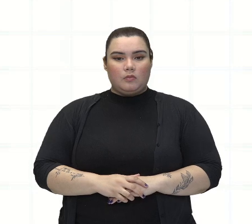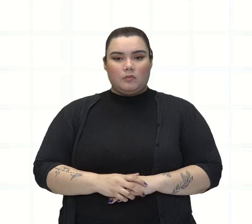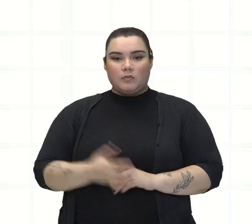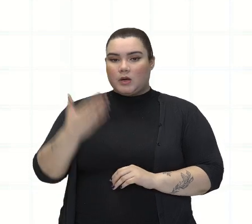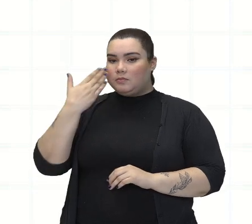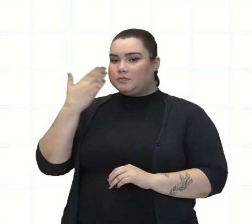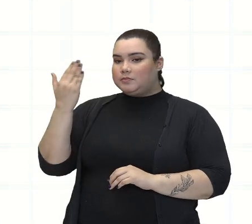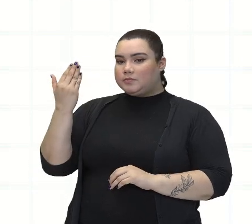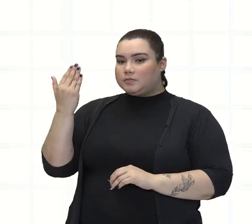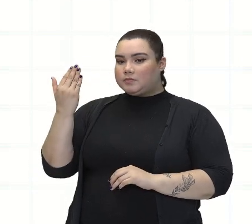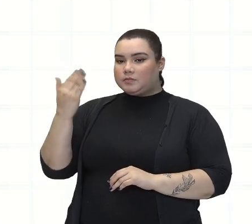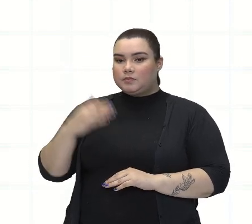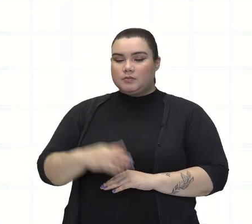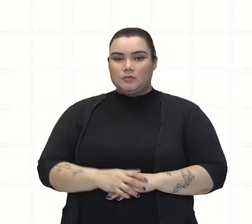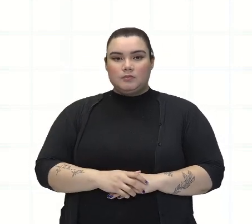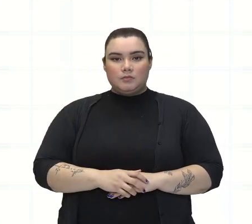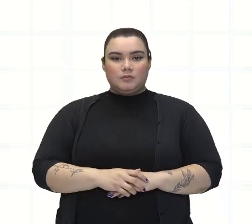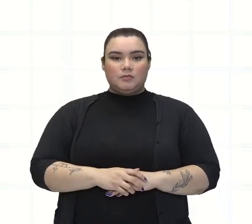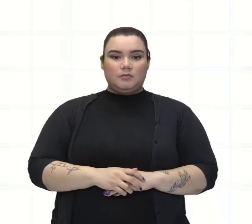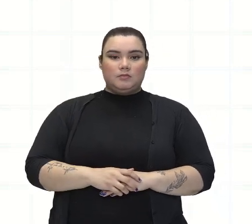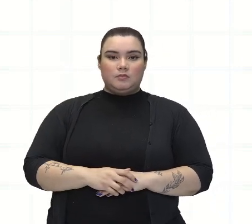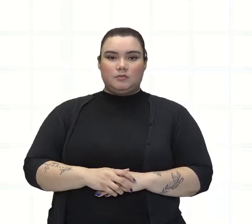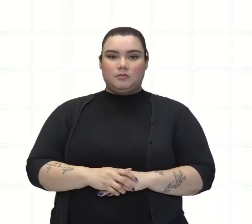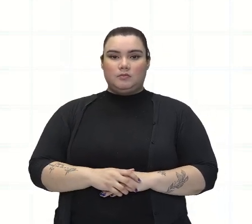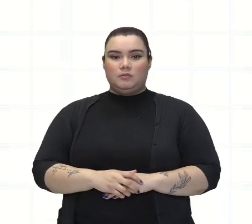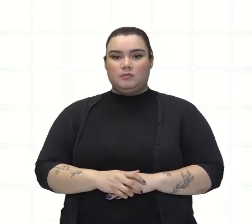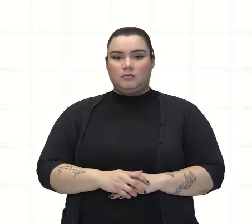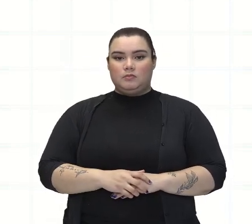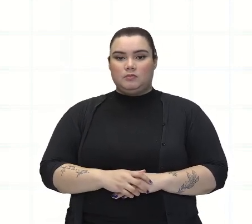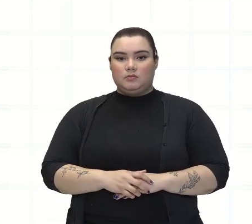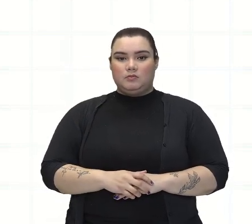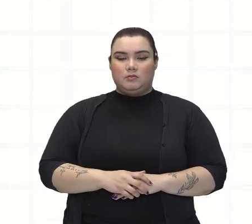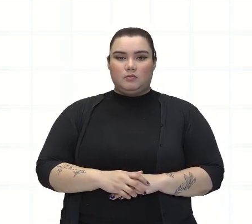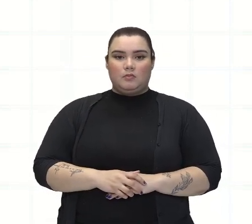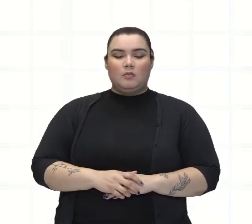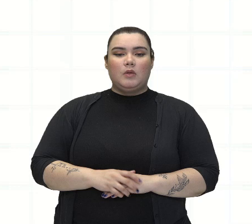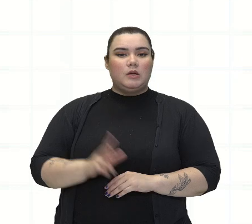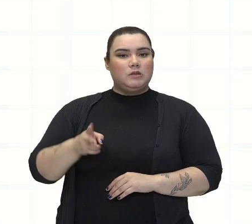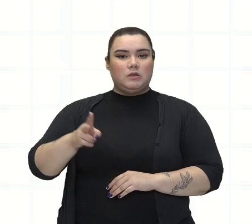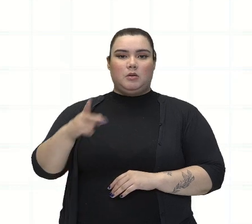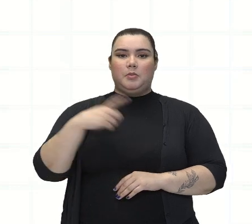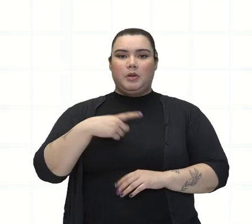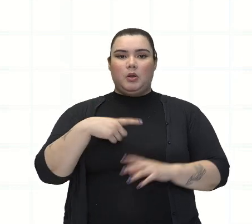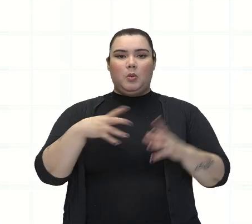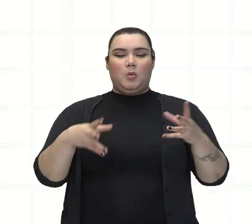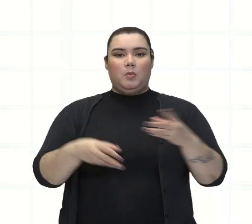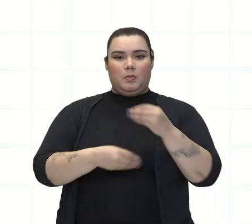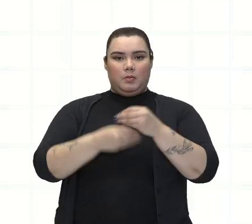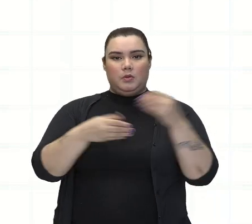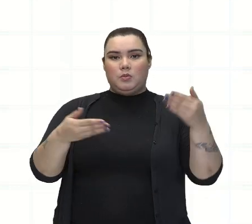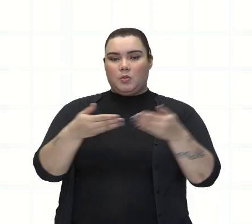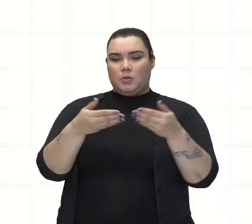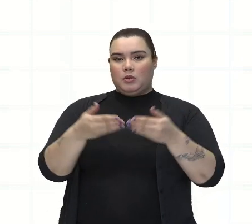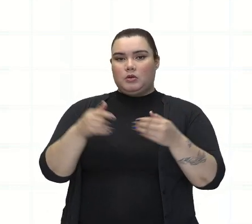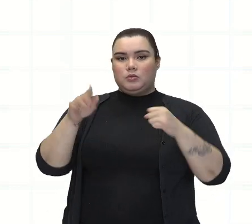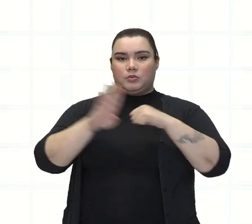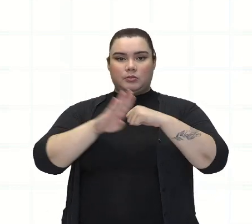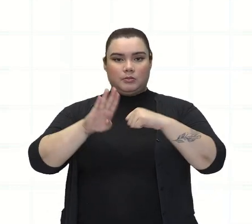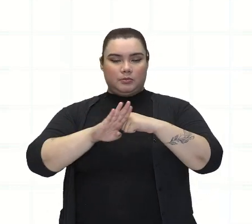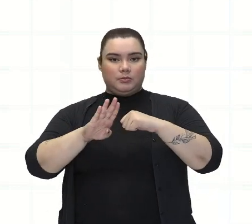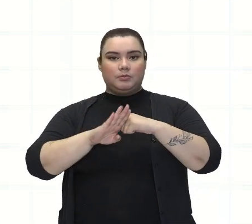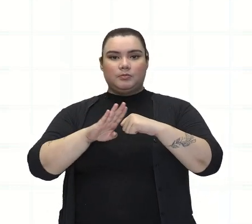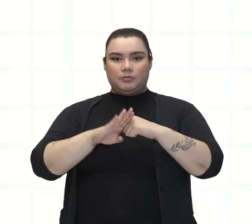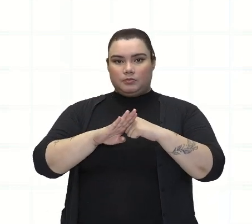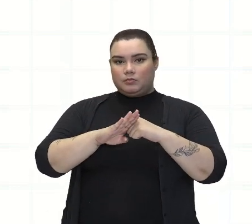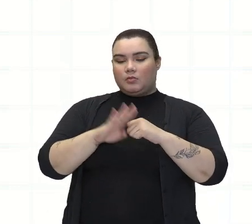substantivo estiver no plural, eles vão estar no plural, sempre concordando com o substantivo,